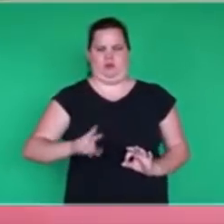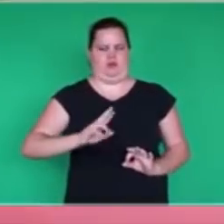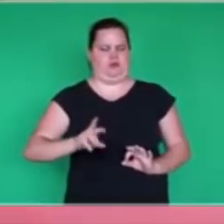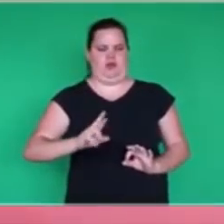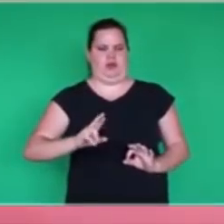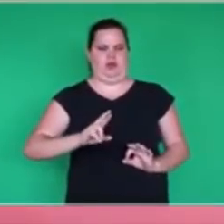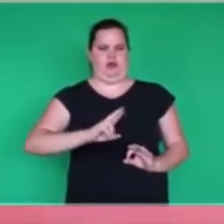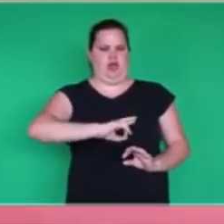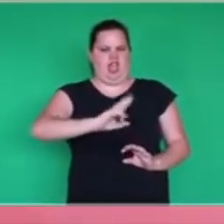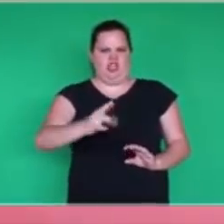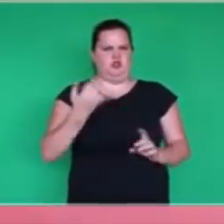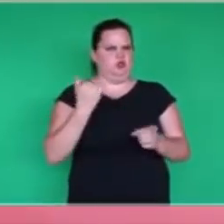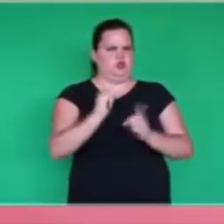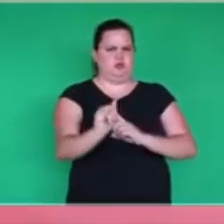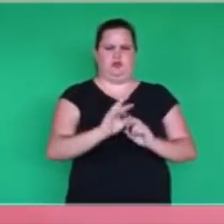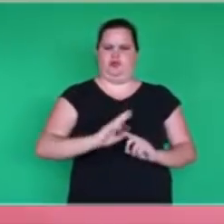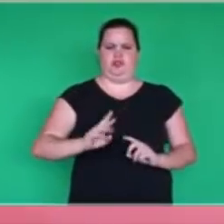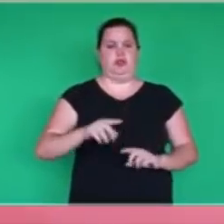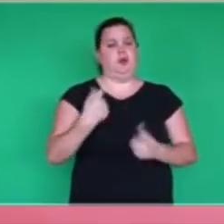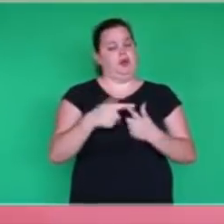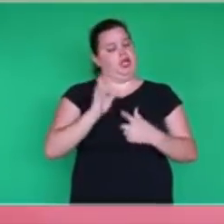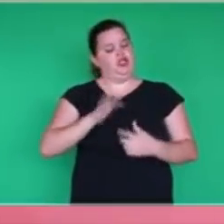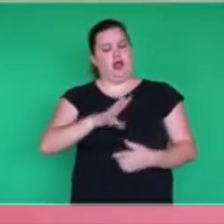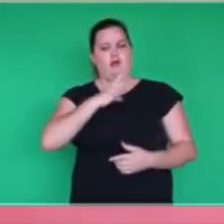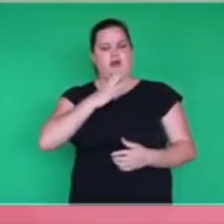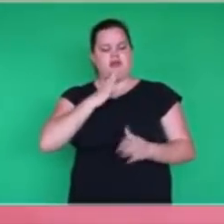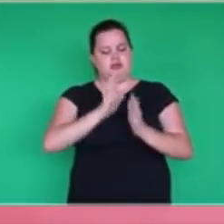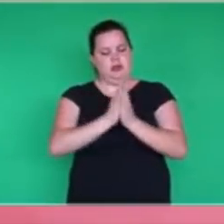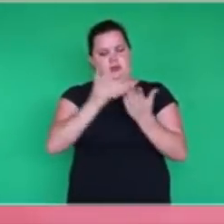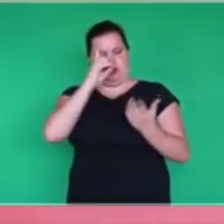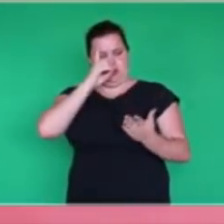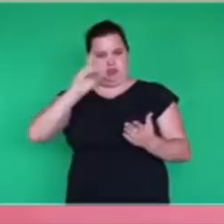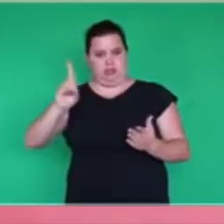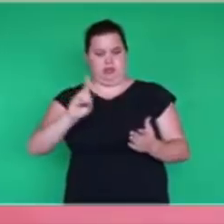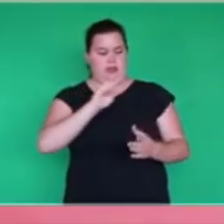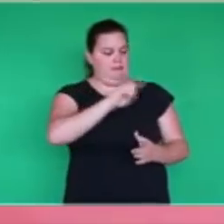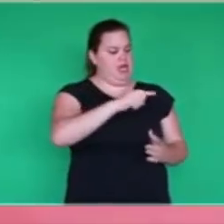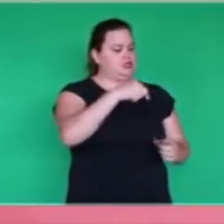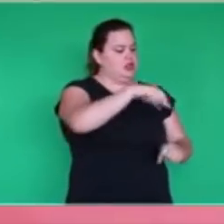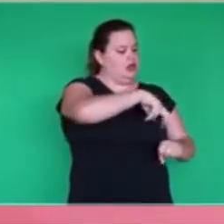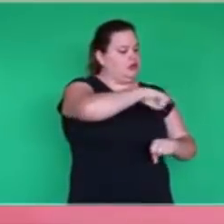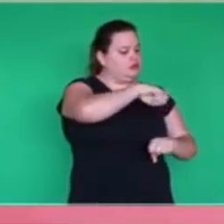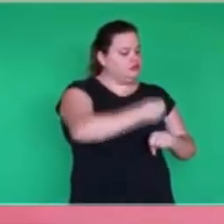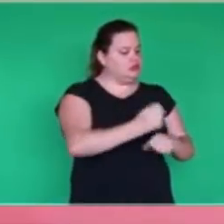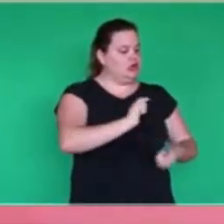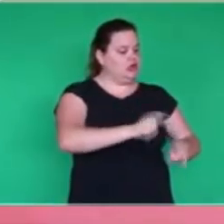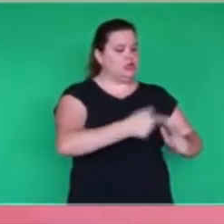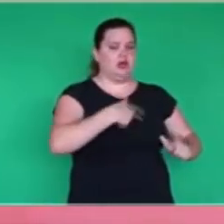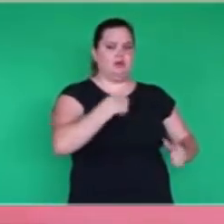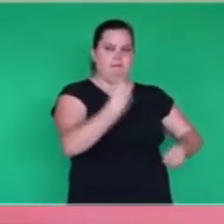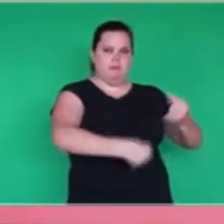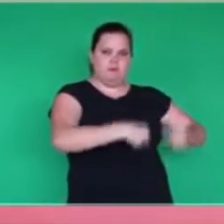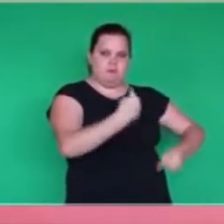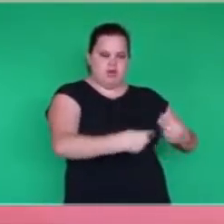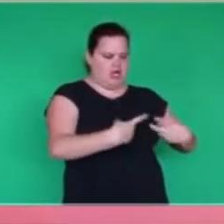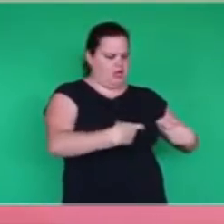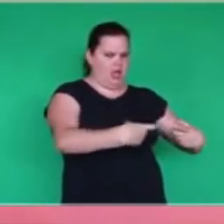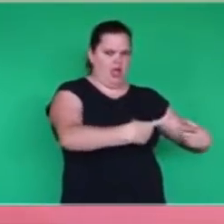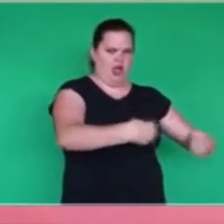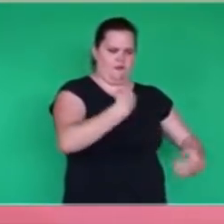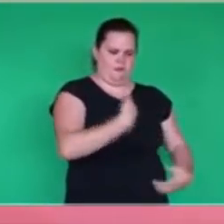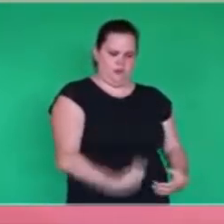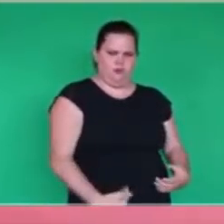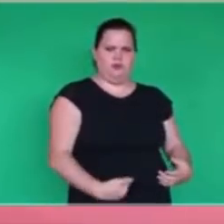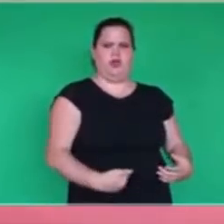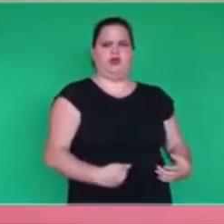Israel espiritual nós reconhecemos na palavra de Deus. O Israel político é a luta política para ter a terra. E a terra está